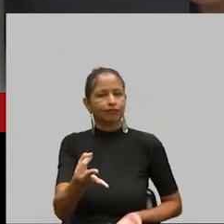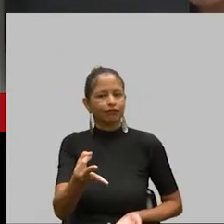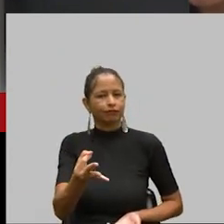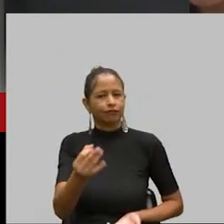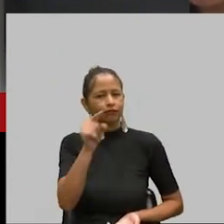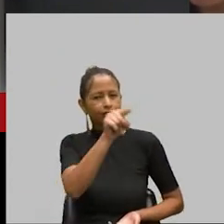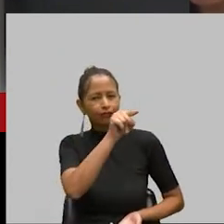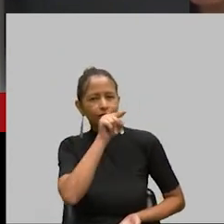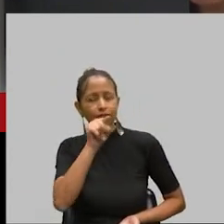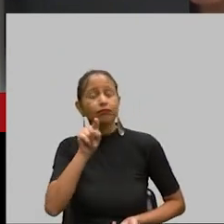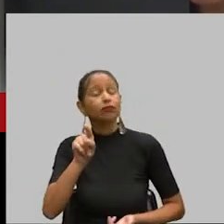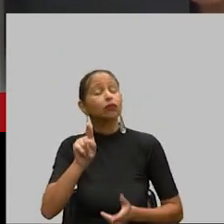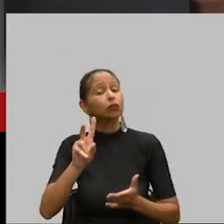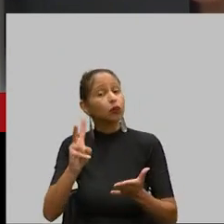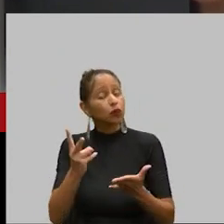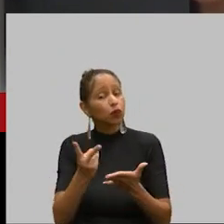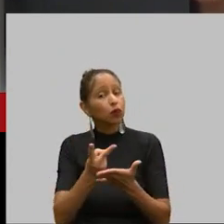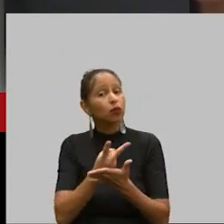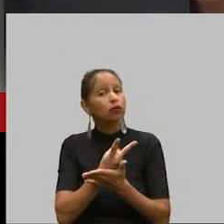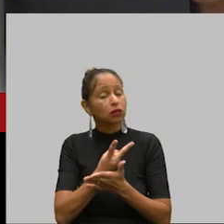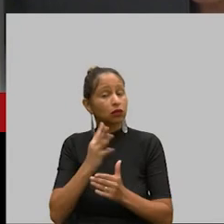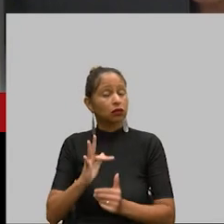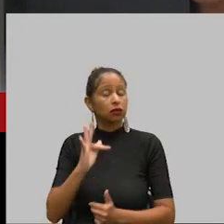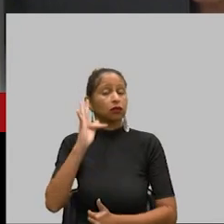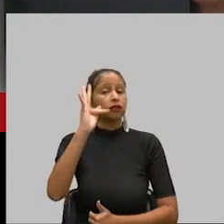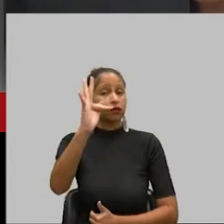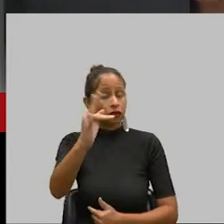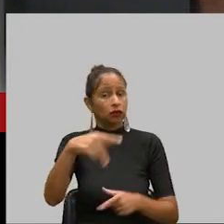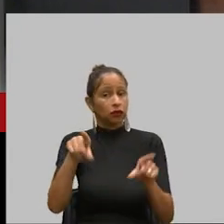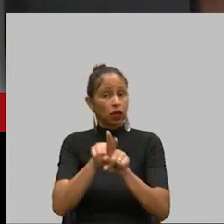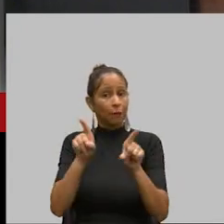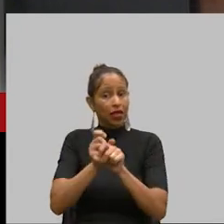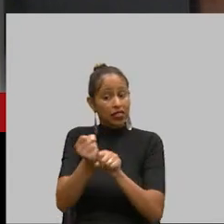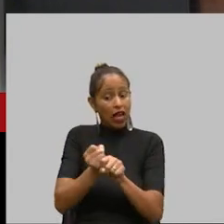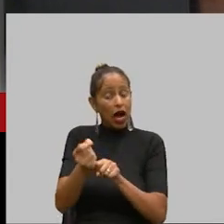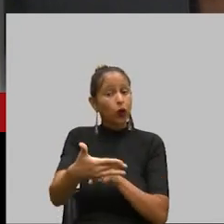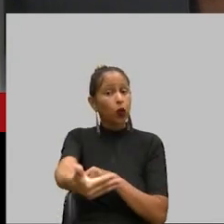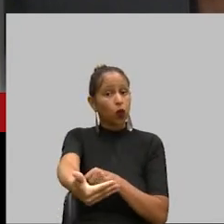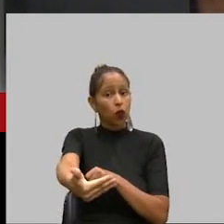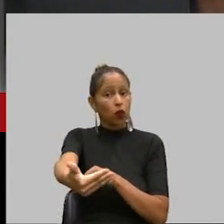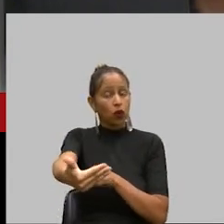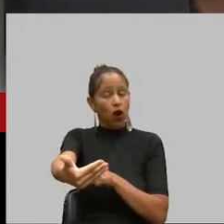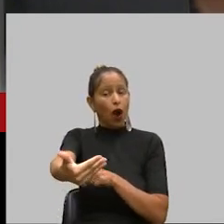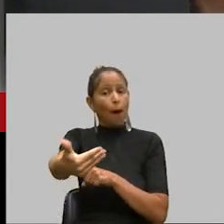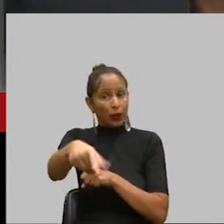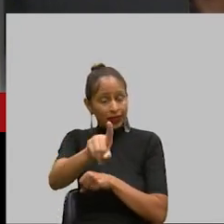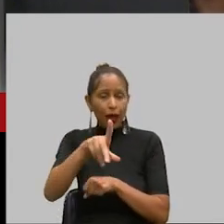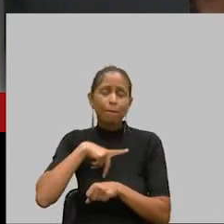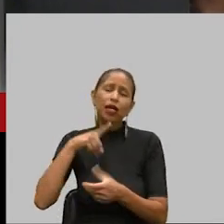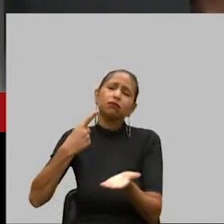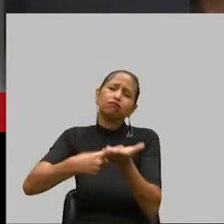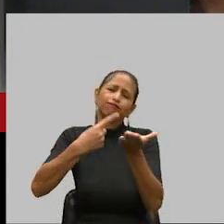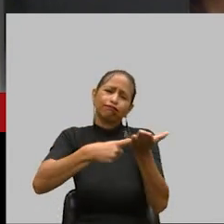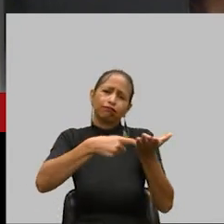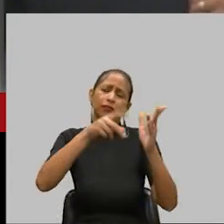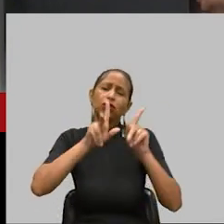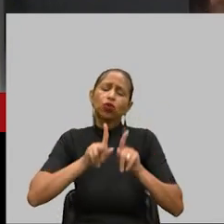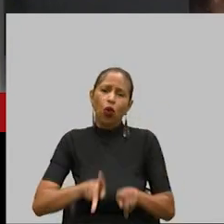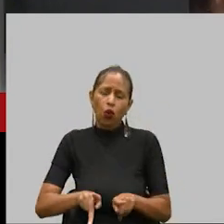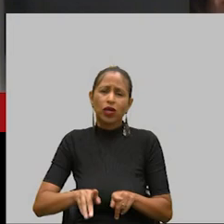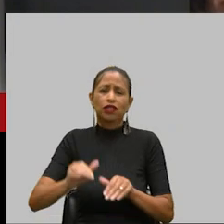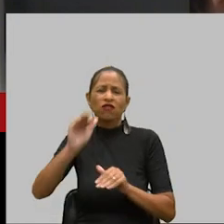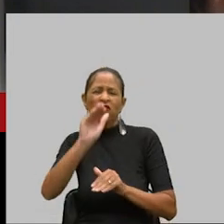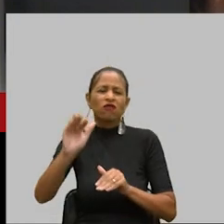um é sujeito do que está para acontecer também nesse ano que vem então pra gente ter pessoas comprometidas em nível